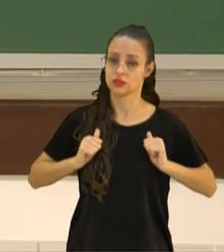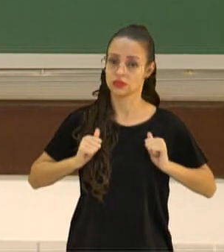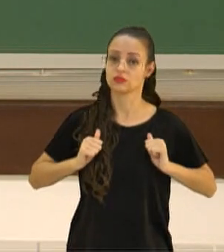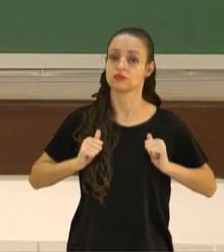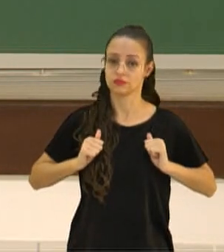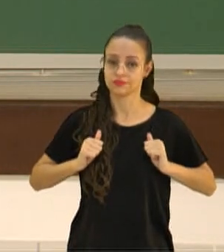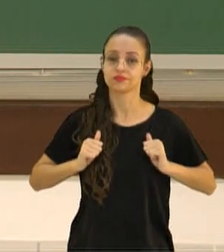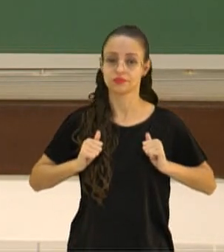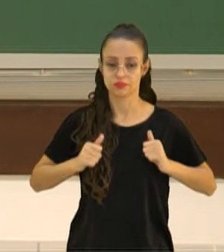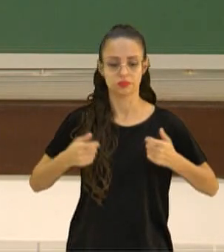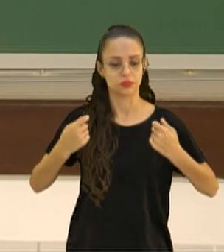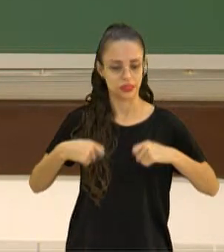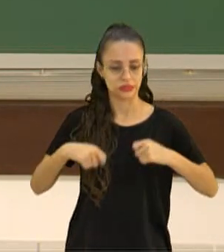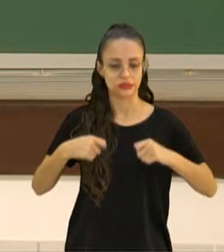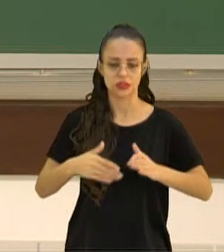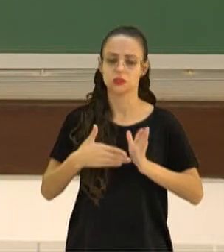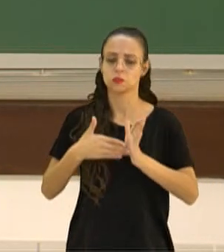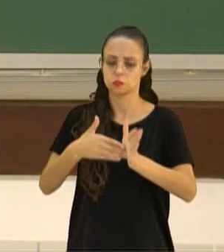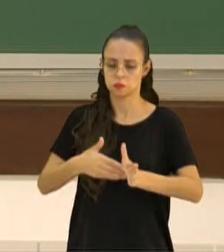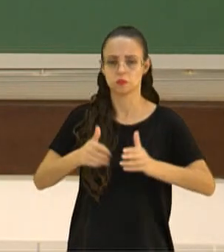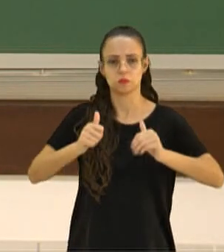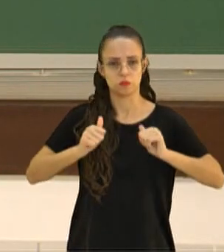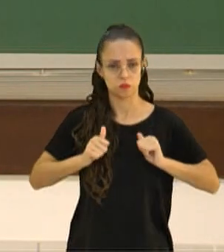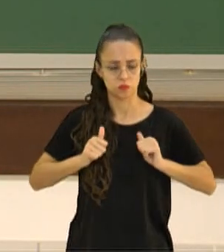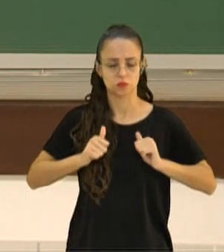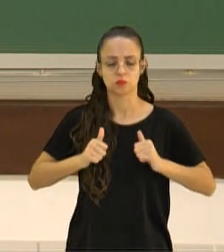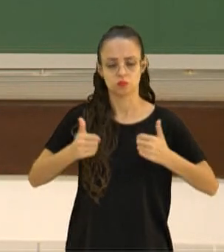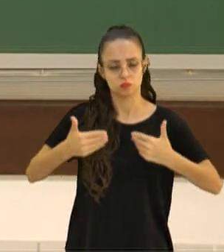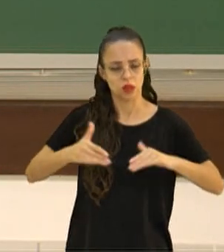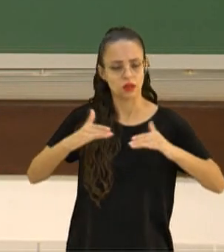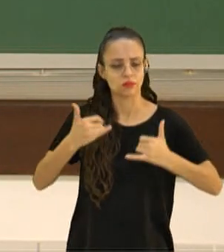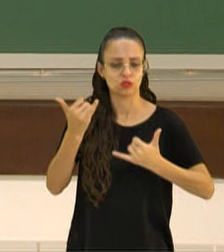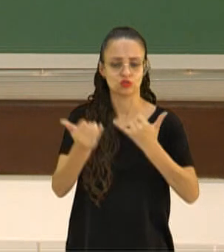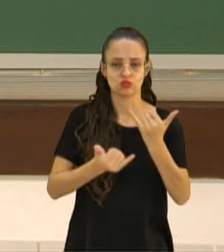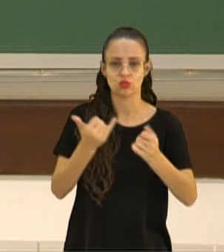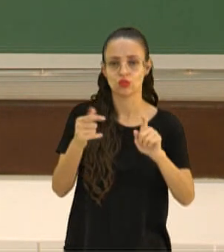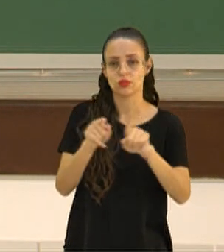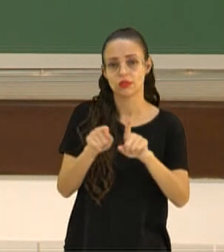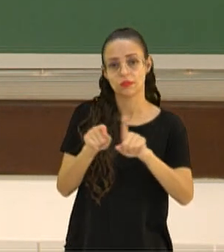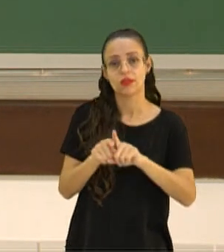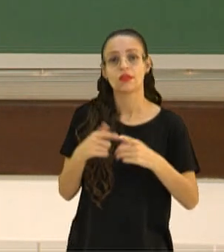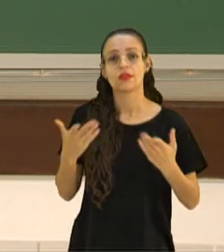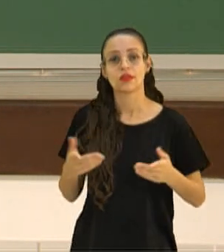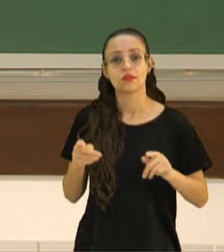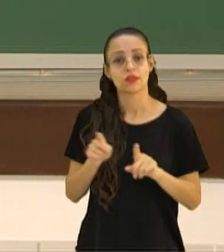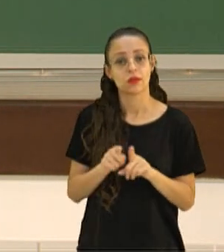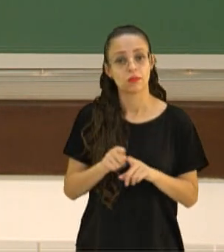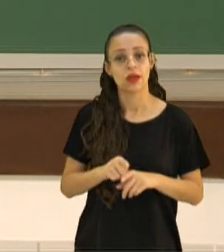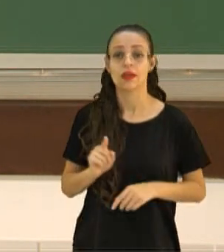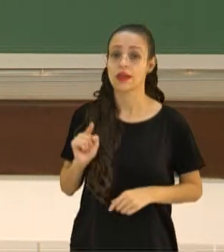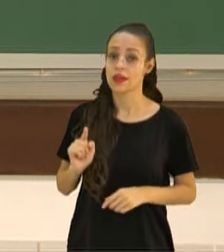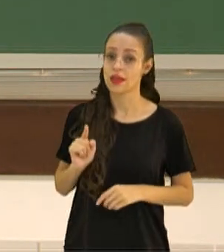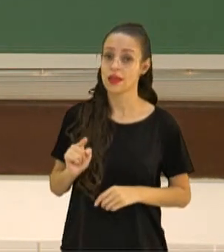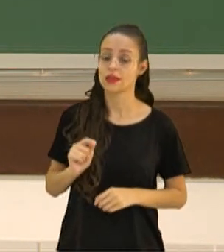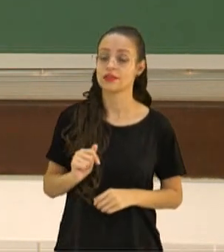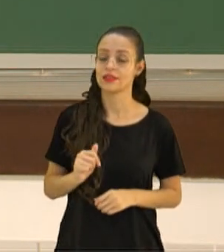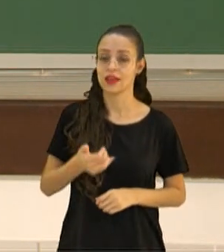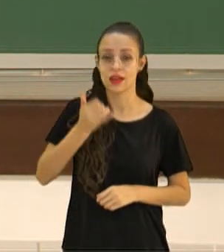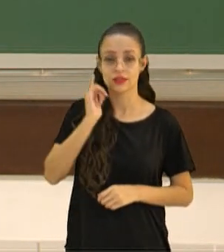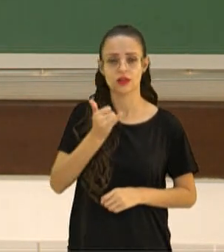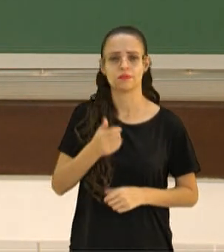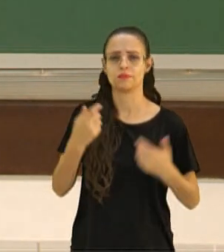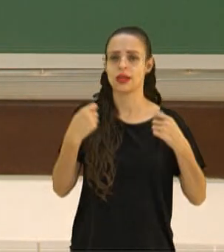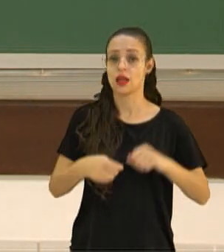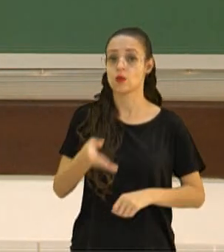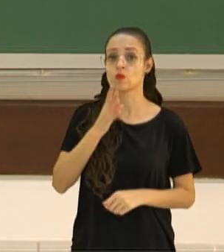ser imparcial ali na condução do jogo também, né? E ele, além de falar, né, que ele deve conhecer e muito as